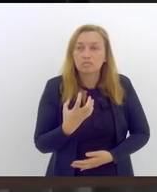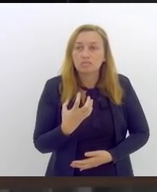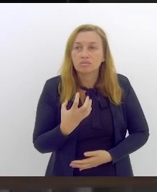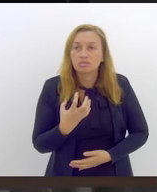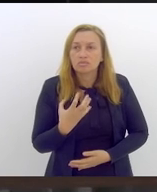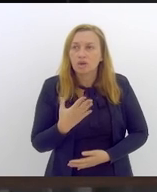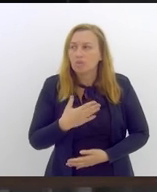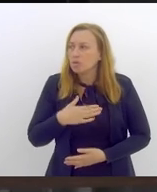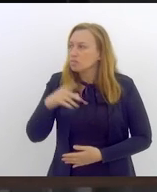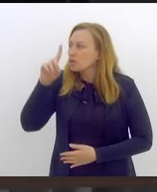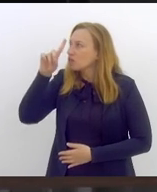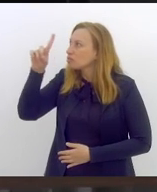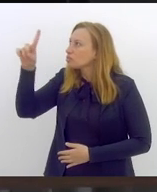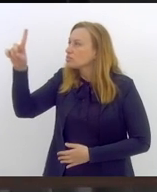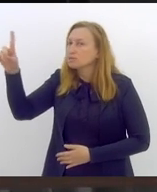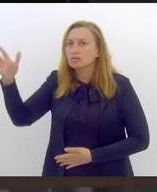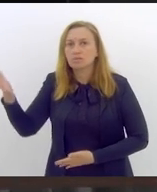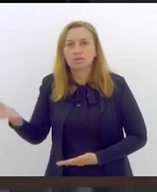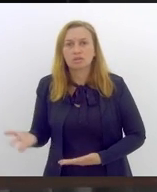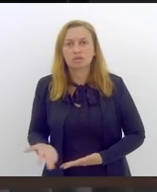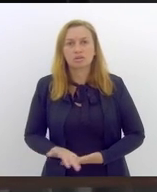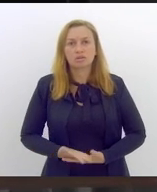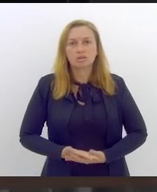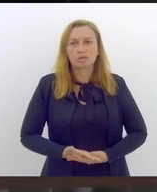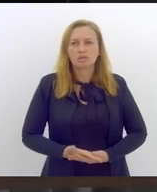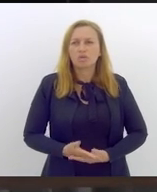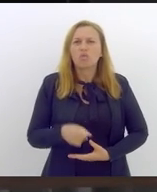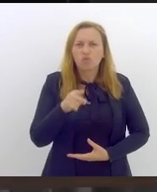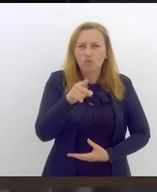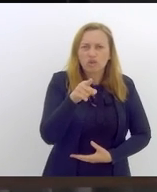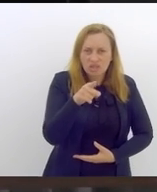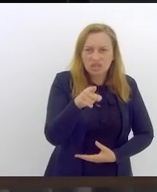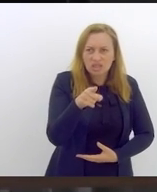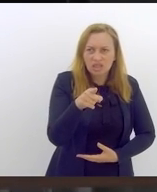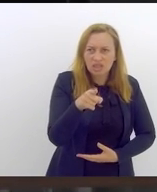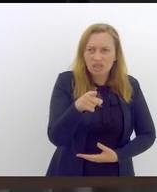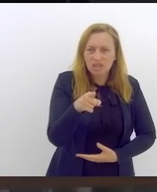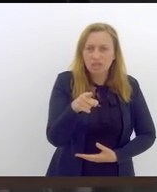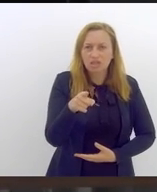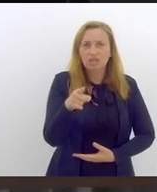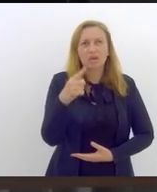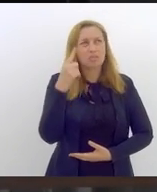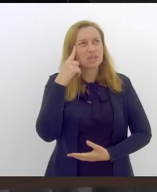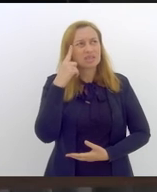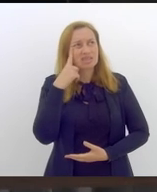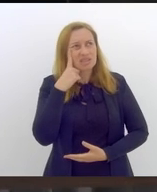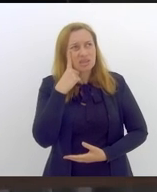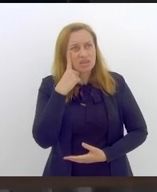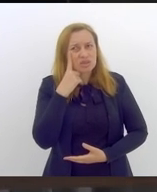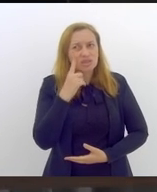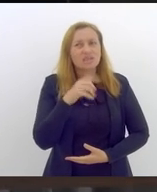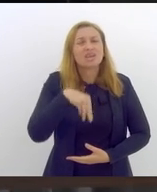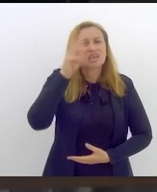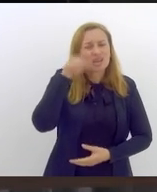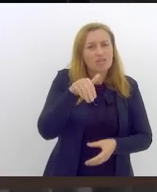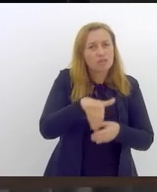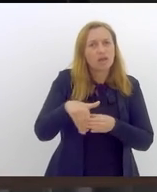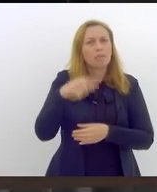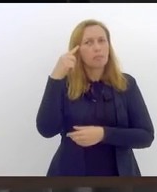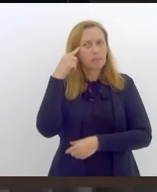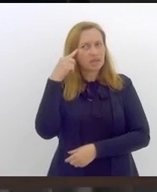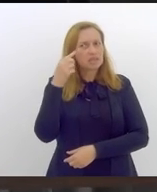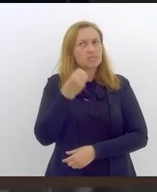pelo amor de Deus você que ainda está indeciso pense bem